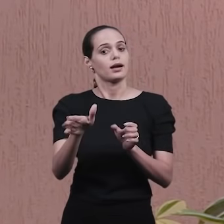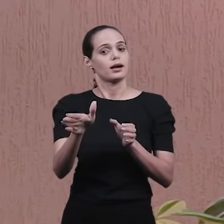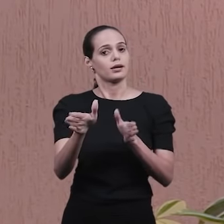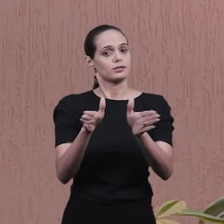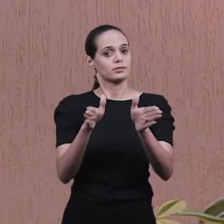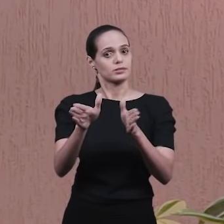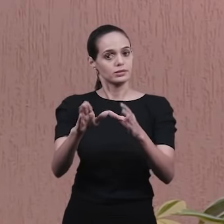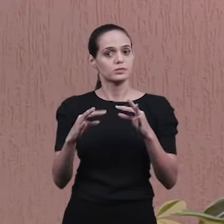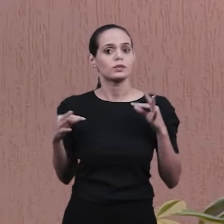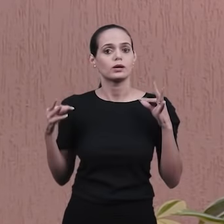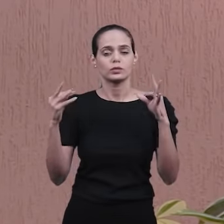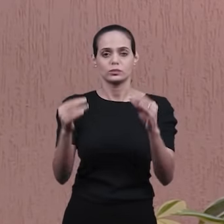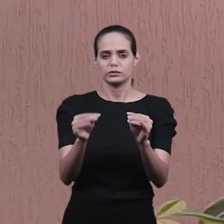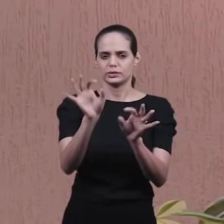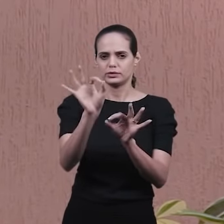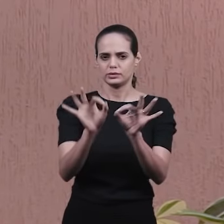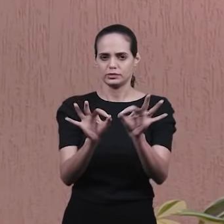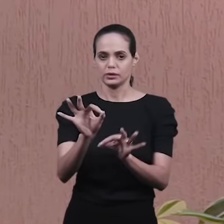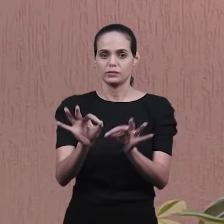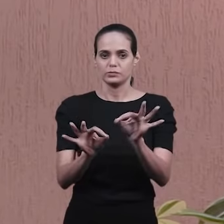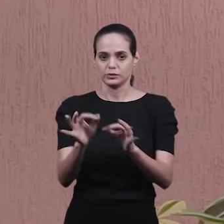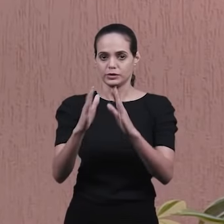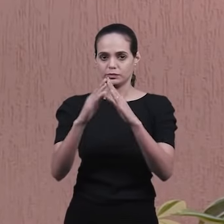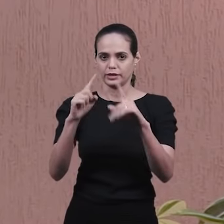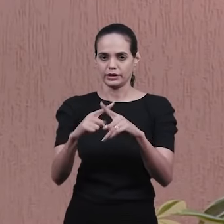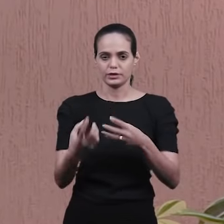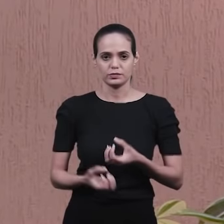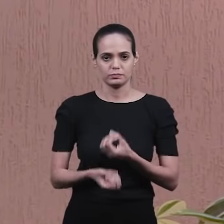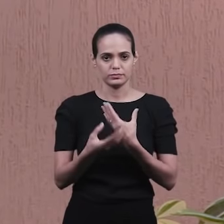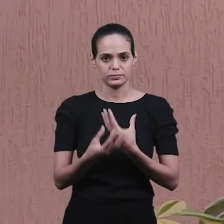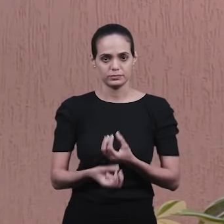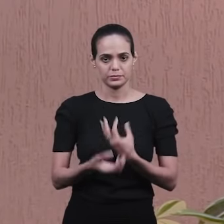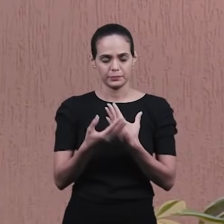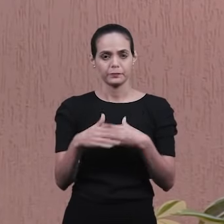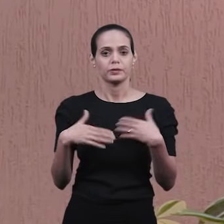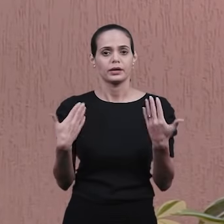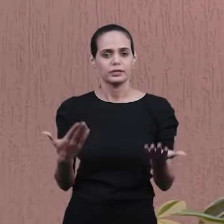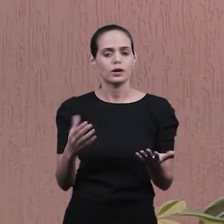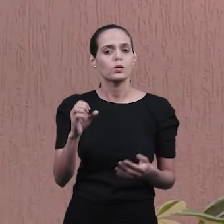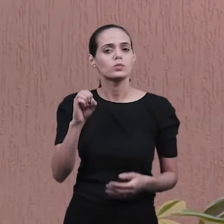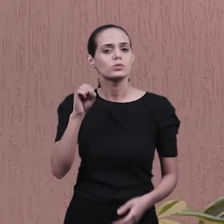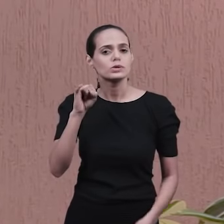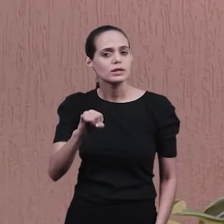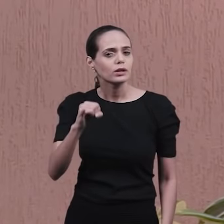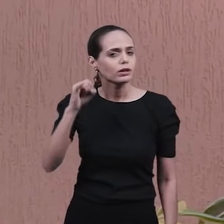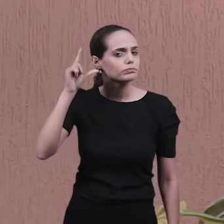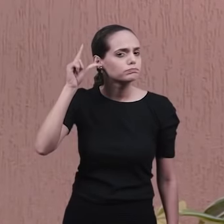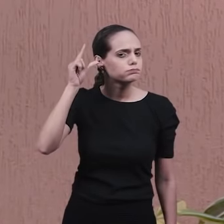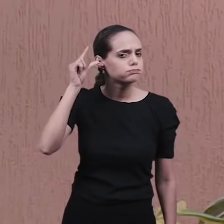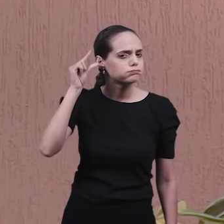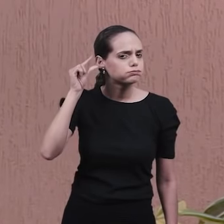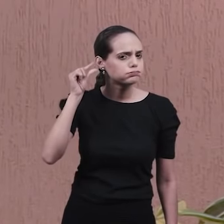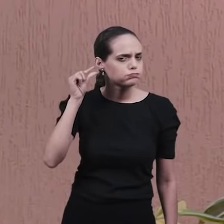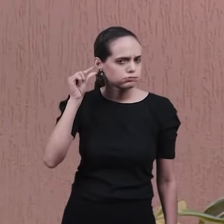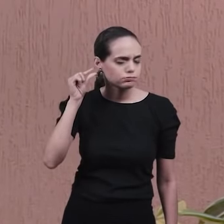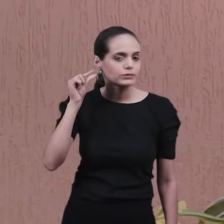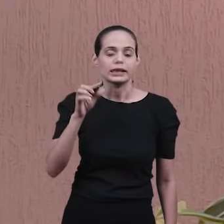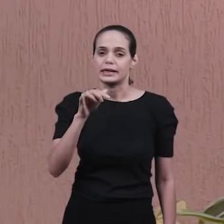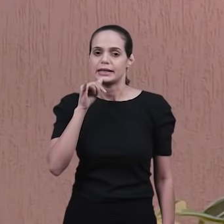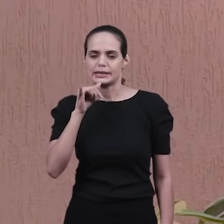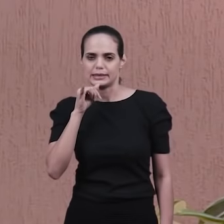a tudo que está sendo produzido na igreja. Então, se eu tenho uma perda auditiva, ele pode requerer uma fala